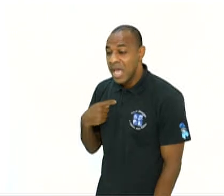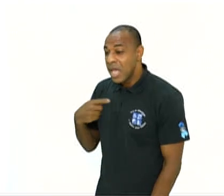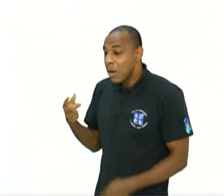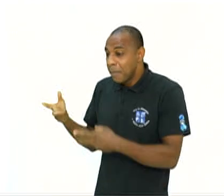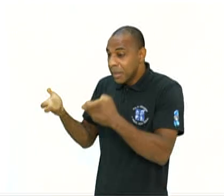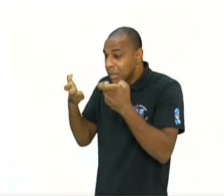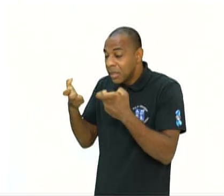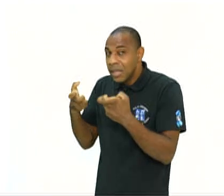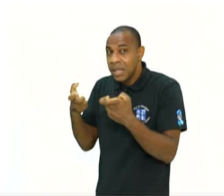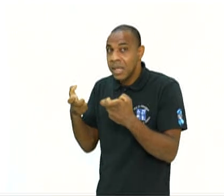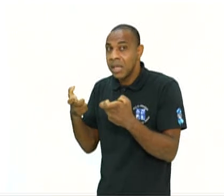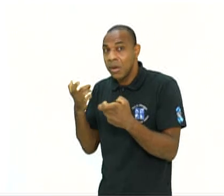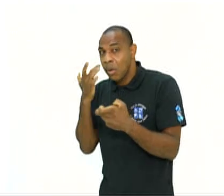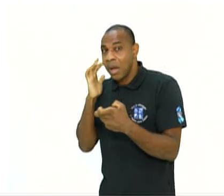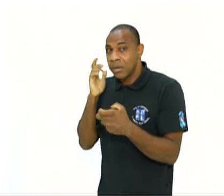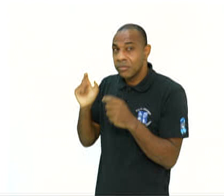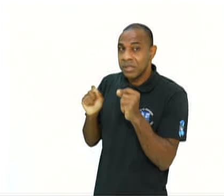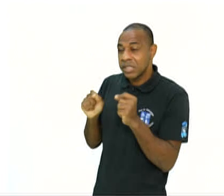que